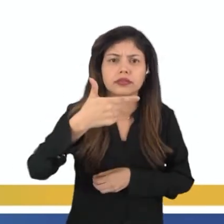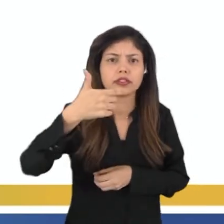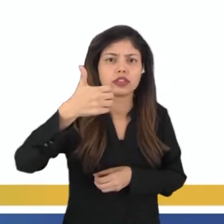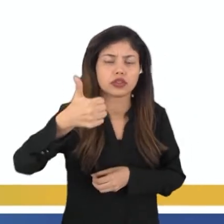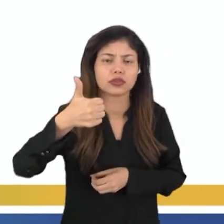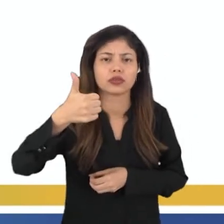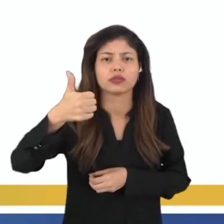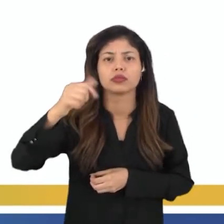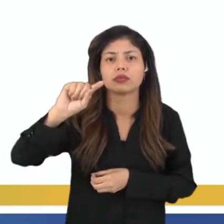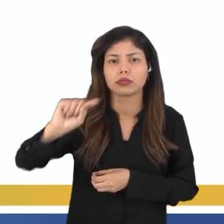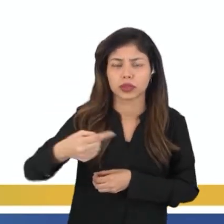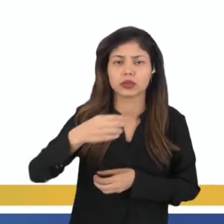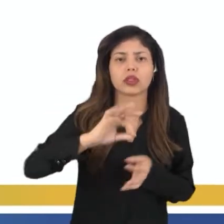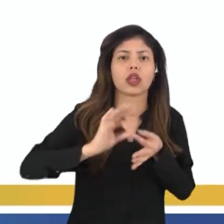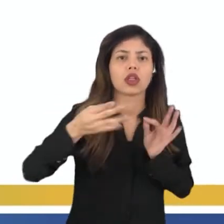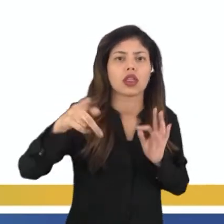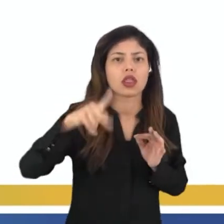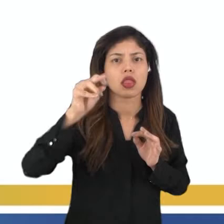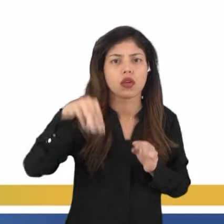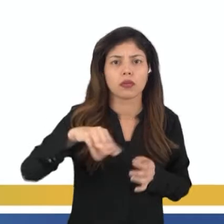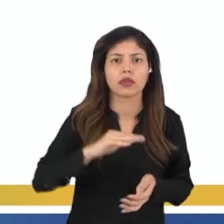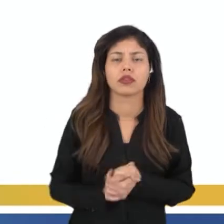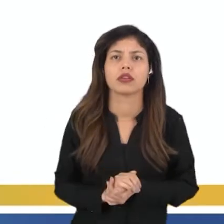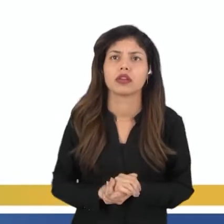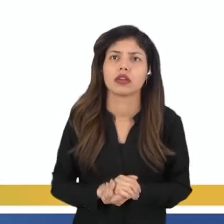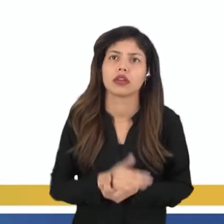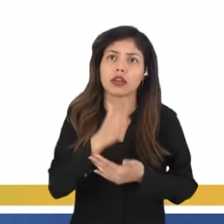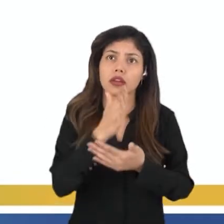mil quilômetros. Mais da metade de extensão,